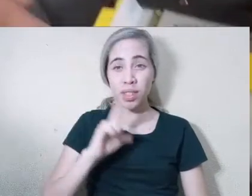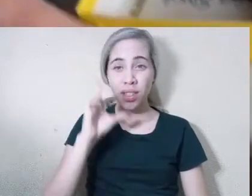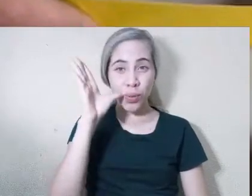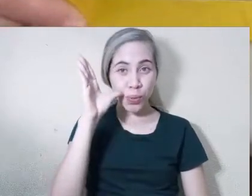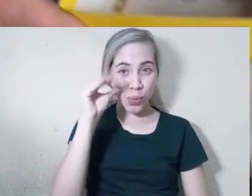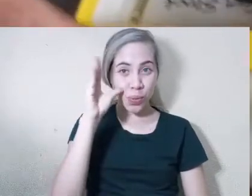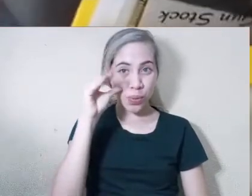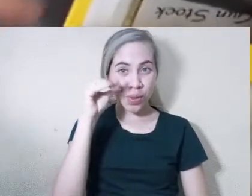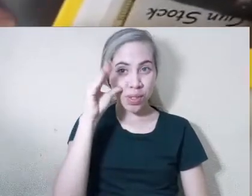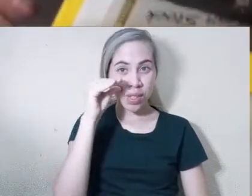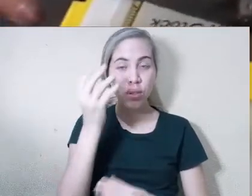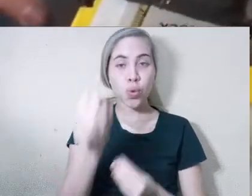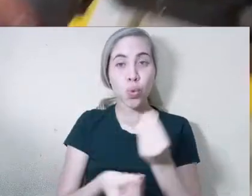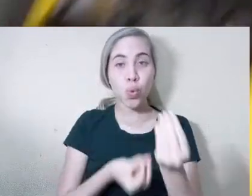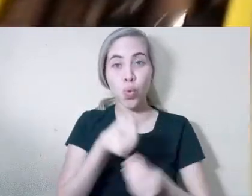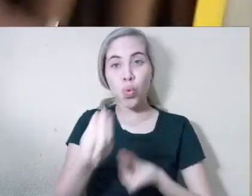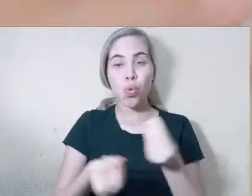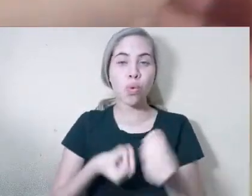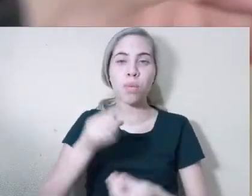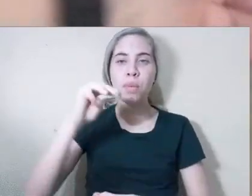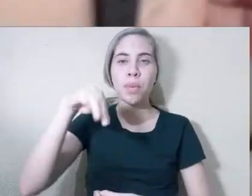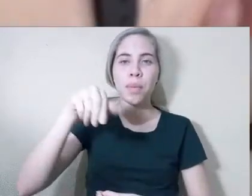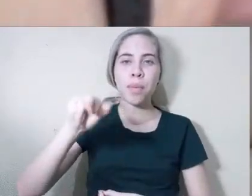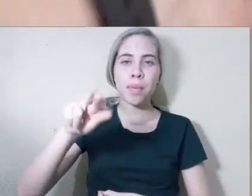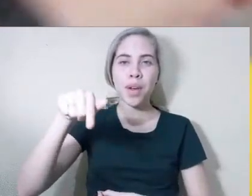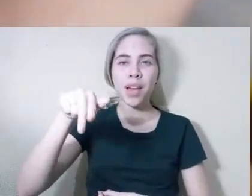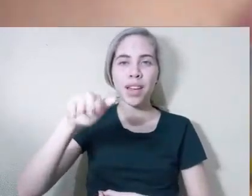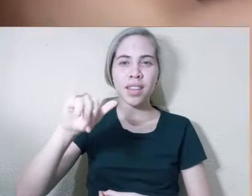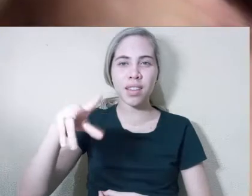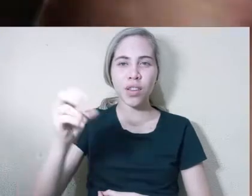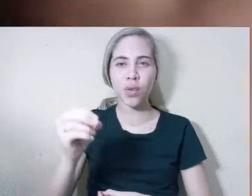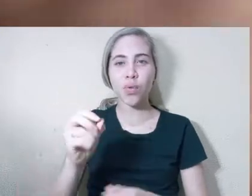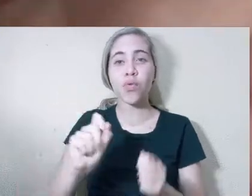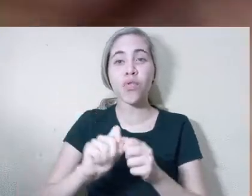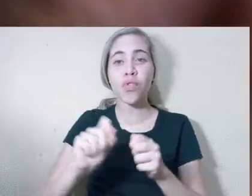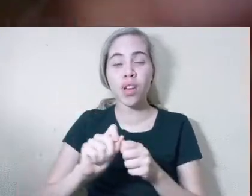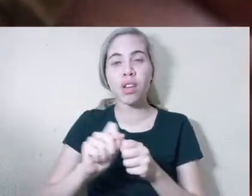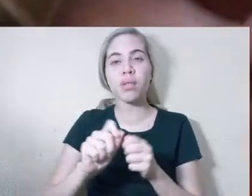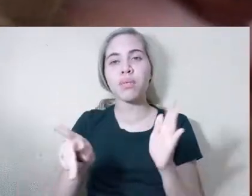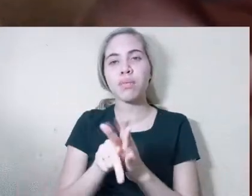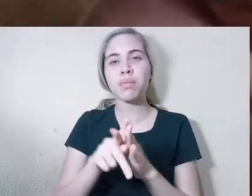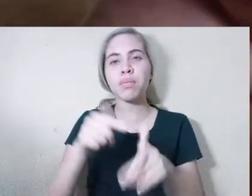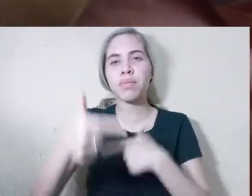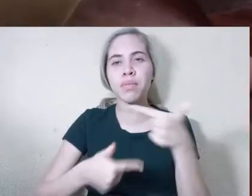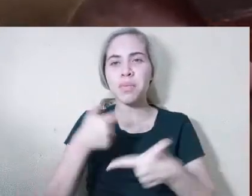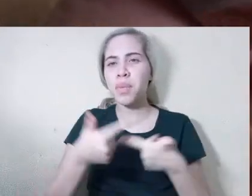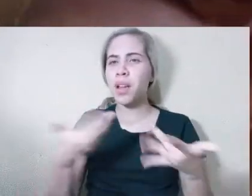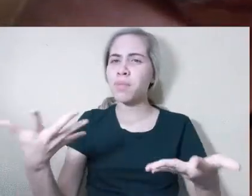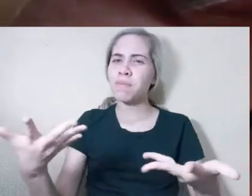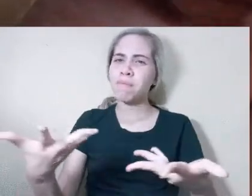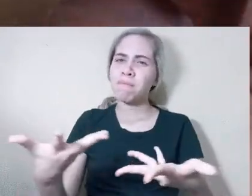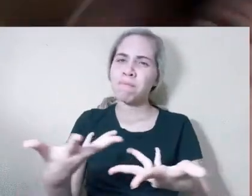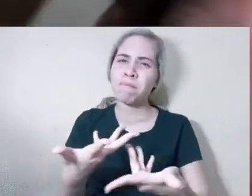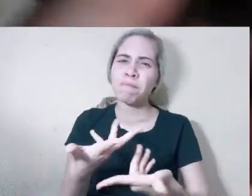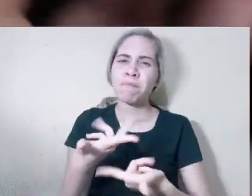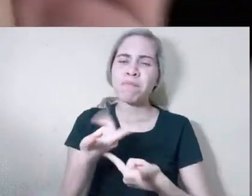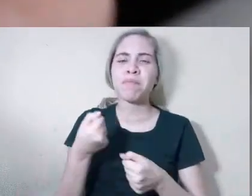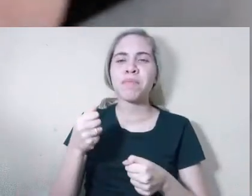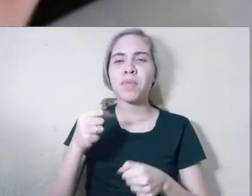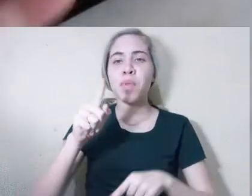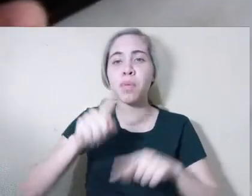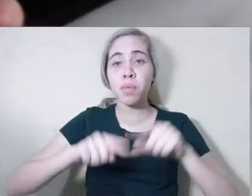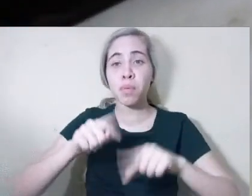E para quem tem curiosidade de como o Marquinho faz esse trabalho designado aqui,